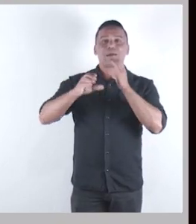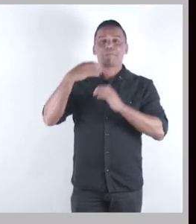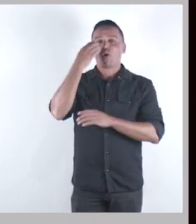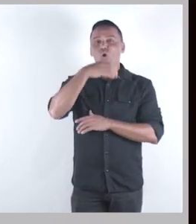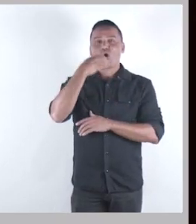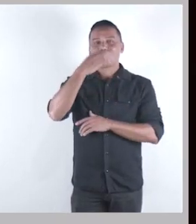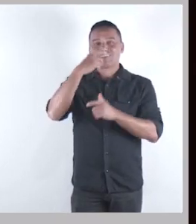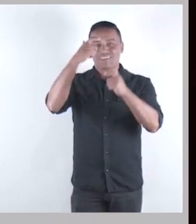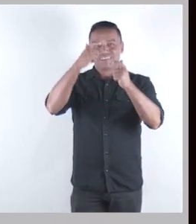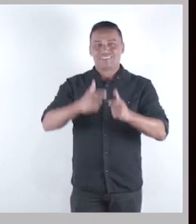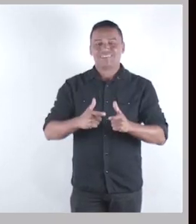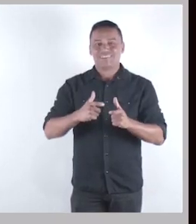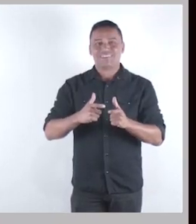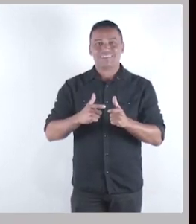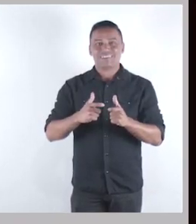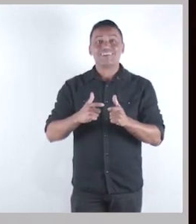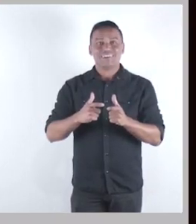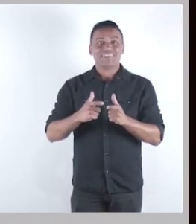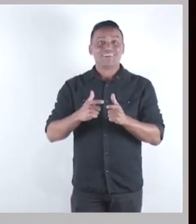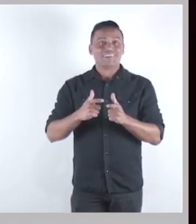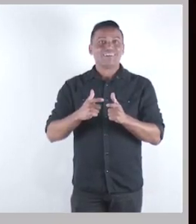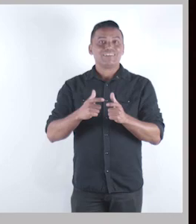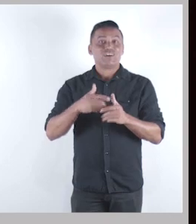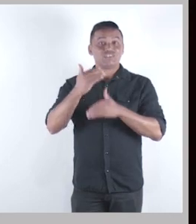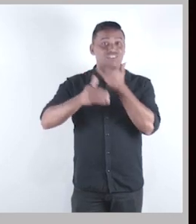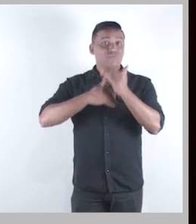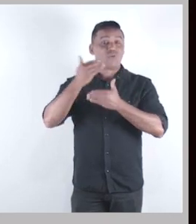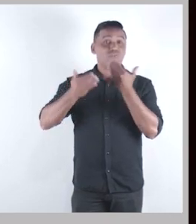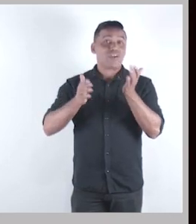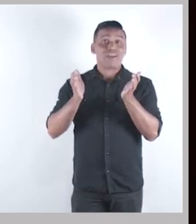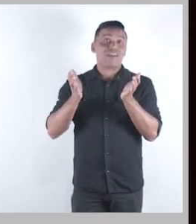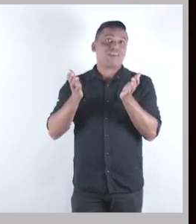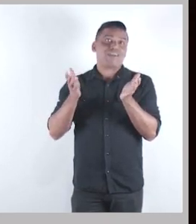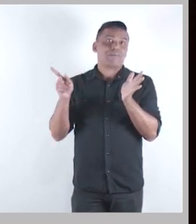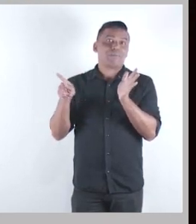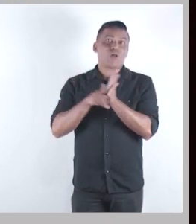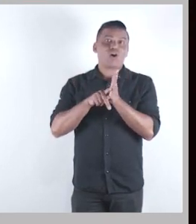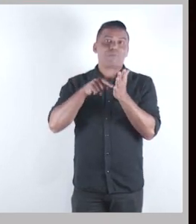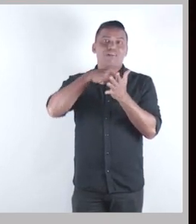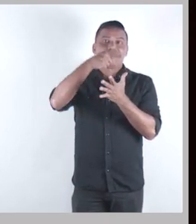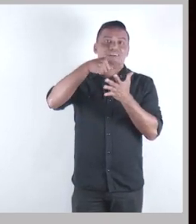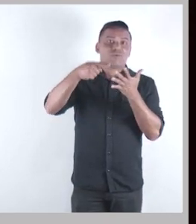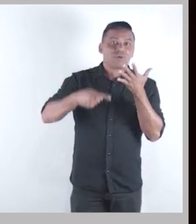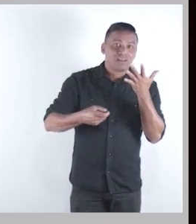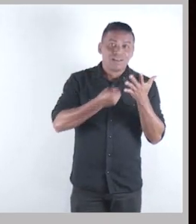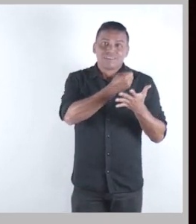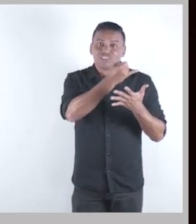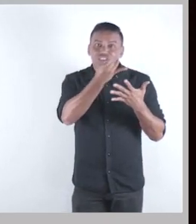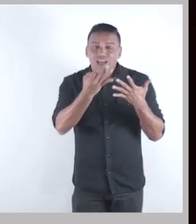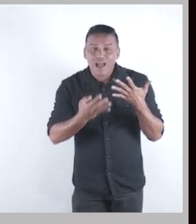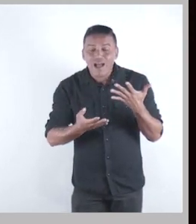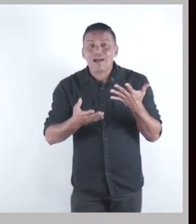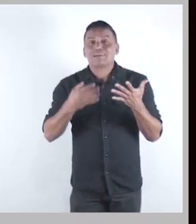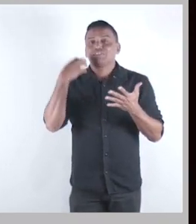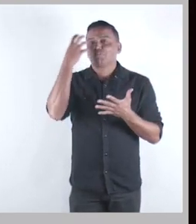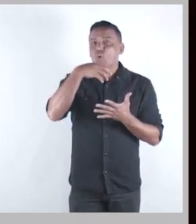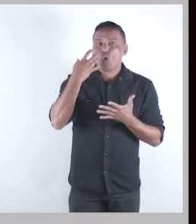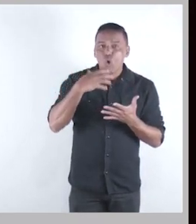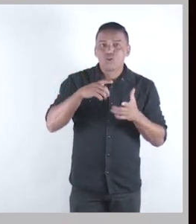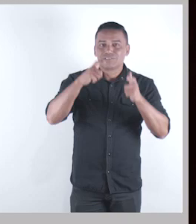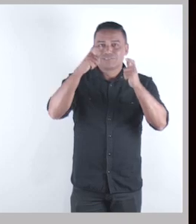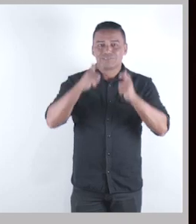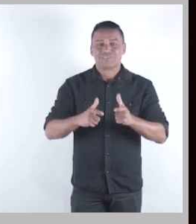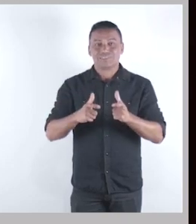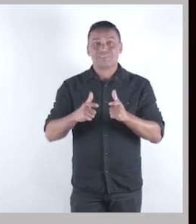Isso é ótimo, que eles estão a desenvolver uma linha musical produzida pelos membros do clube. E além disso, no seu grupo